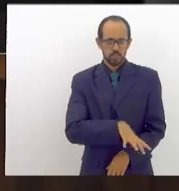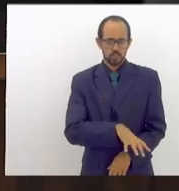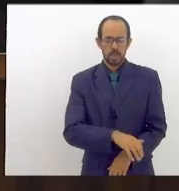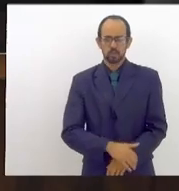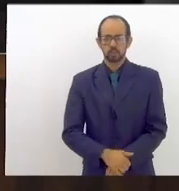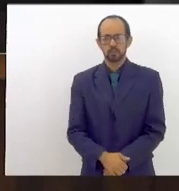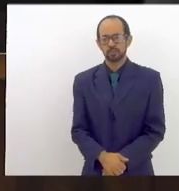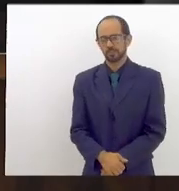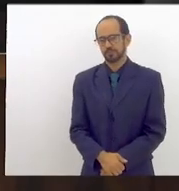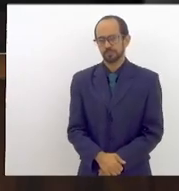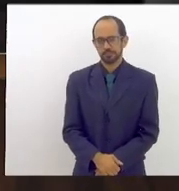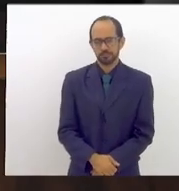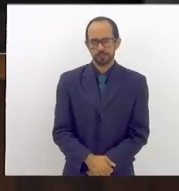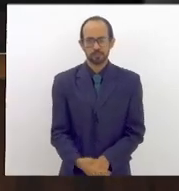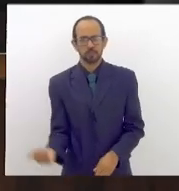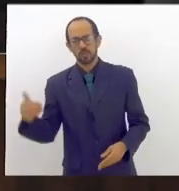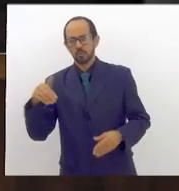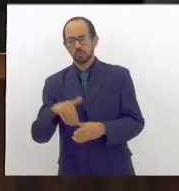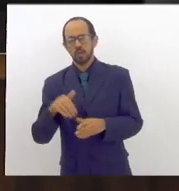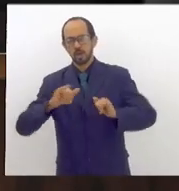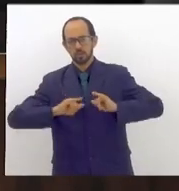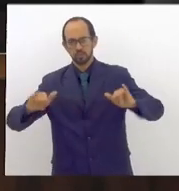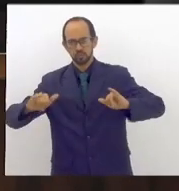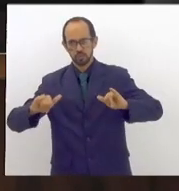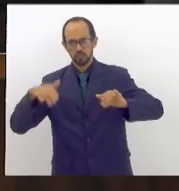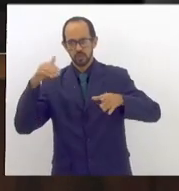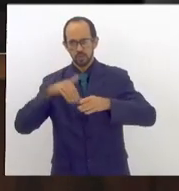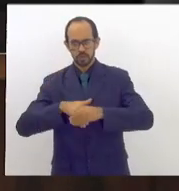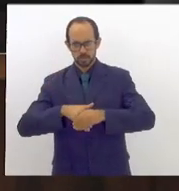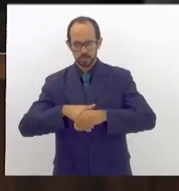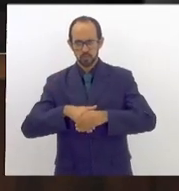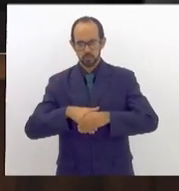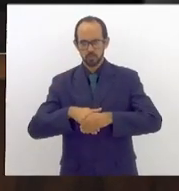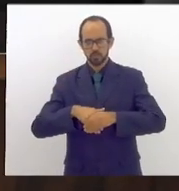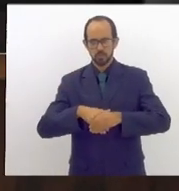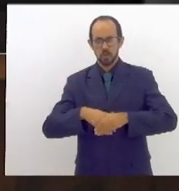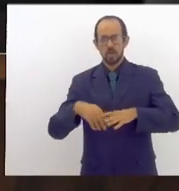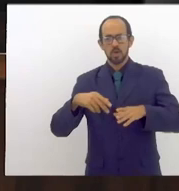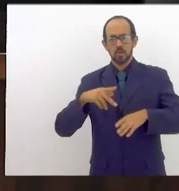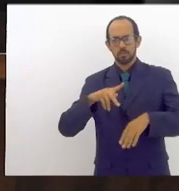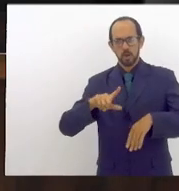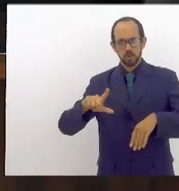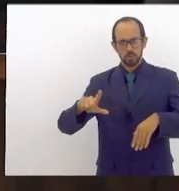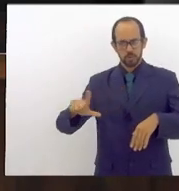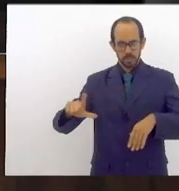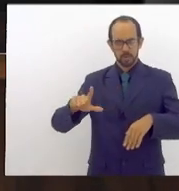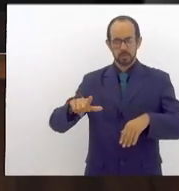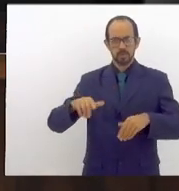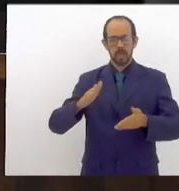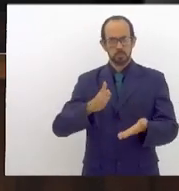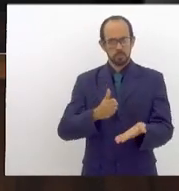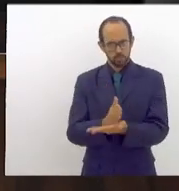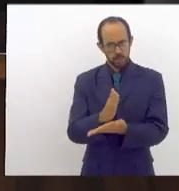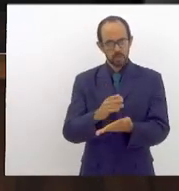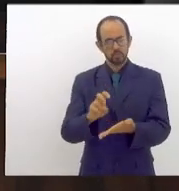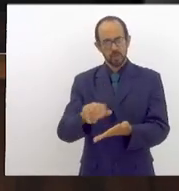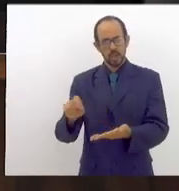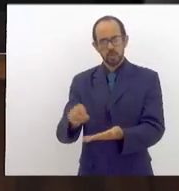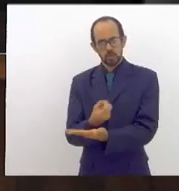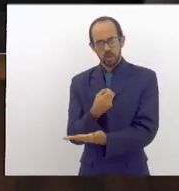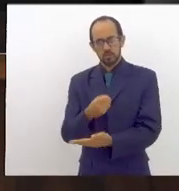Henrique de urgência em votação E perdão projeto tá aprovado segue para autógrafo